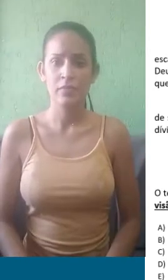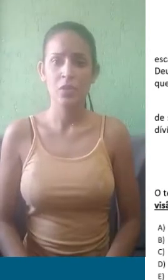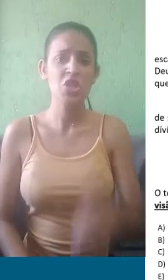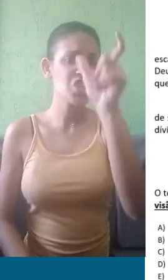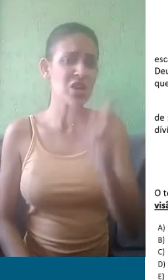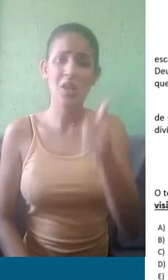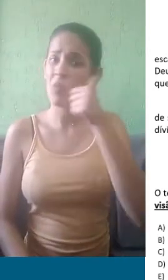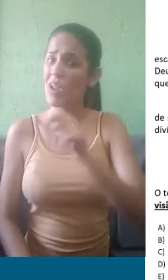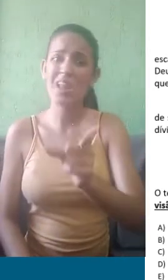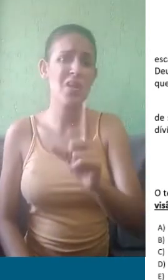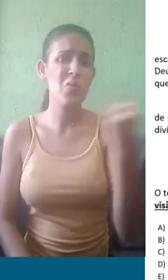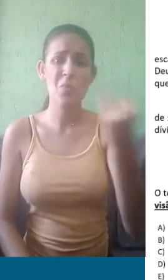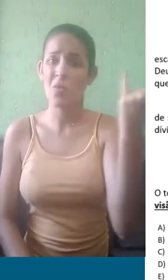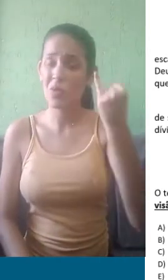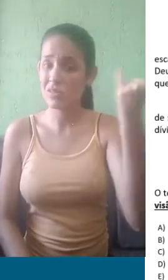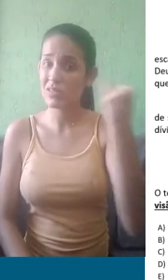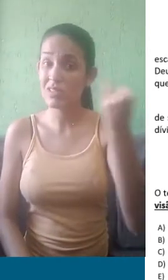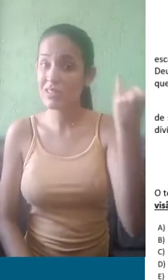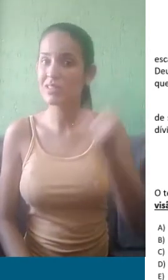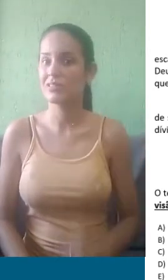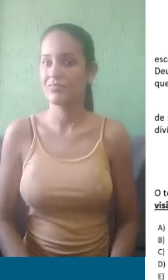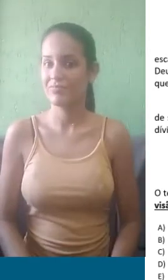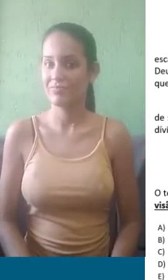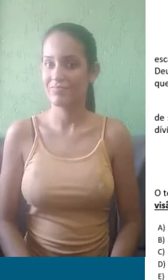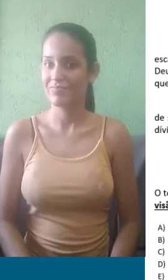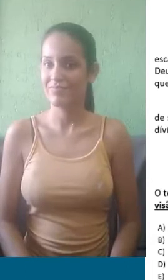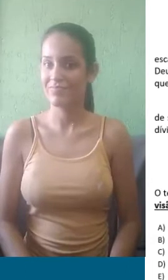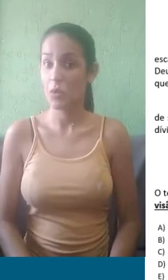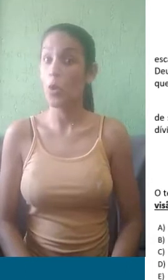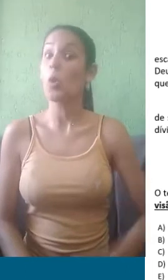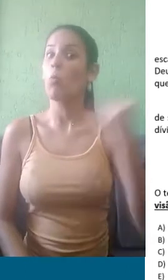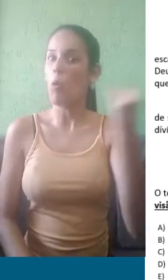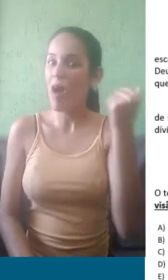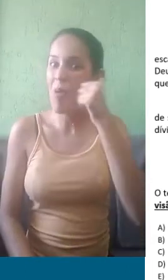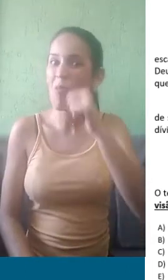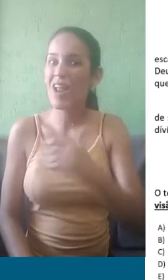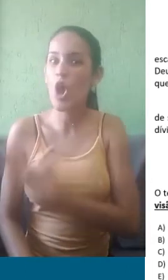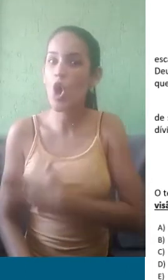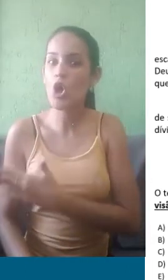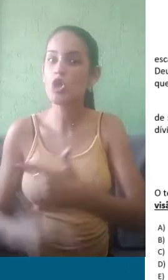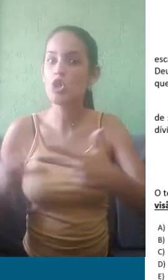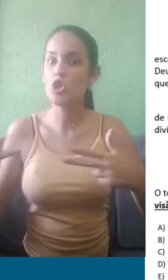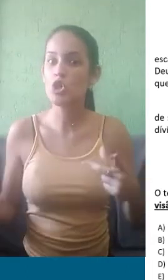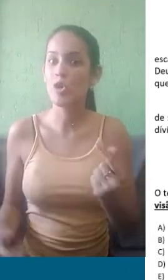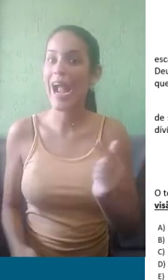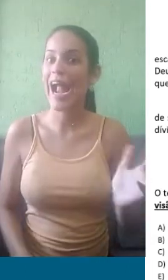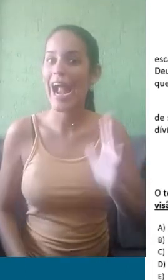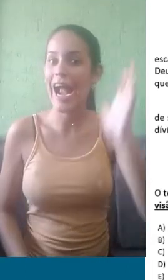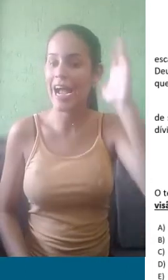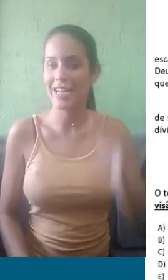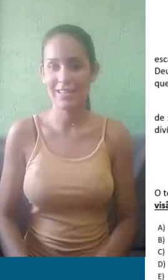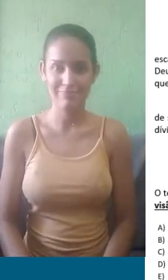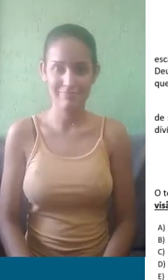mulher não importa tanto ao bacharel quanto o comentário sobre seus caros luxos. Assim, podemos concluir que a alternativa